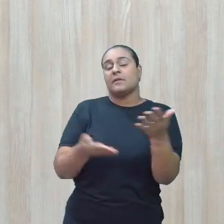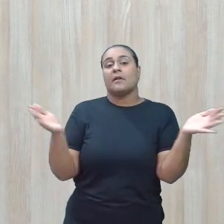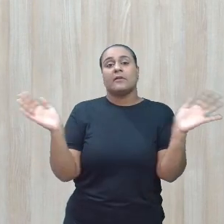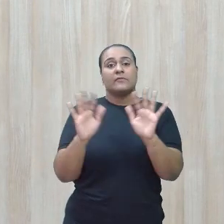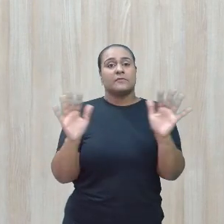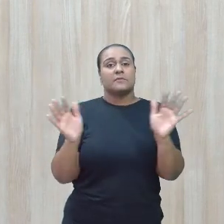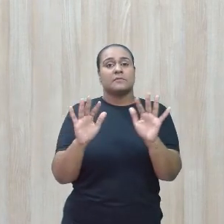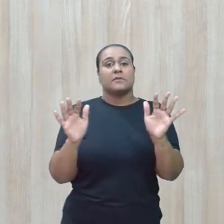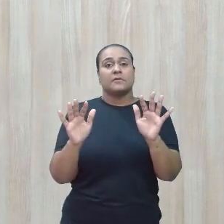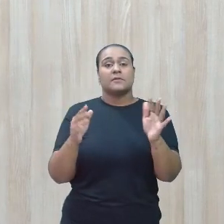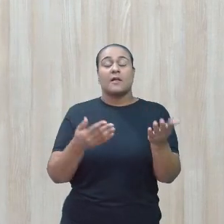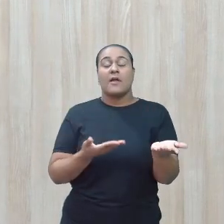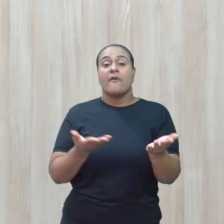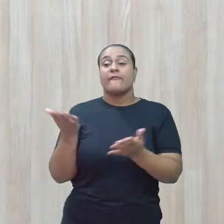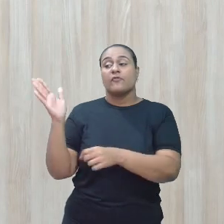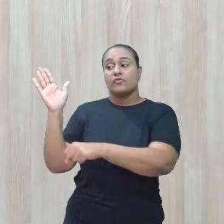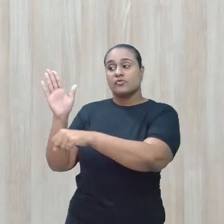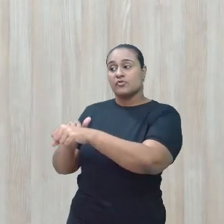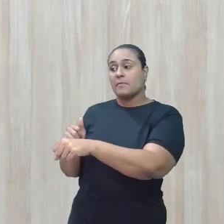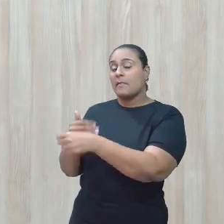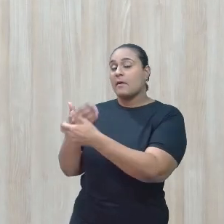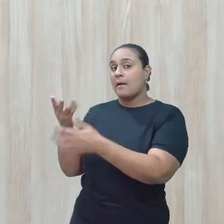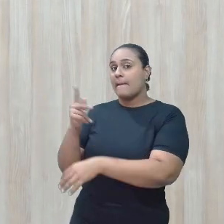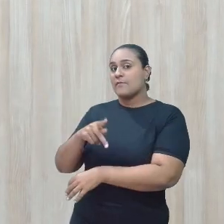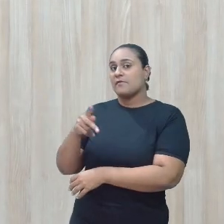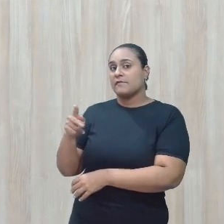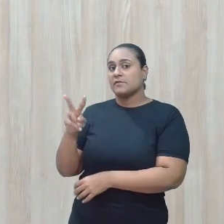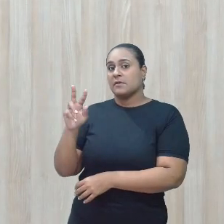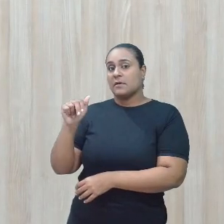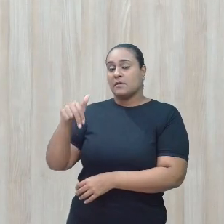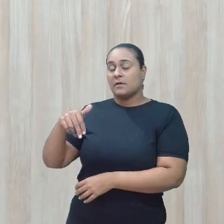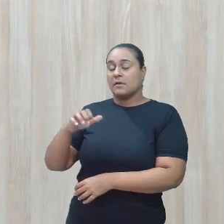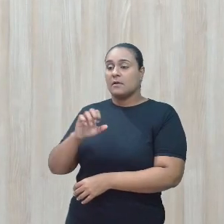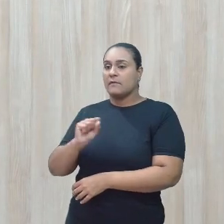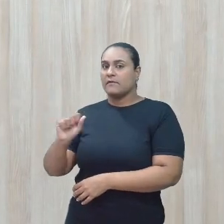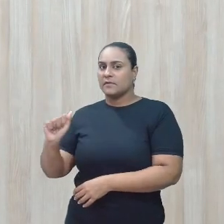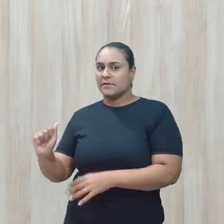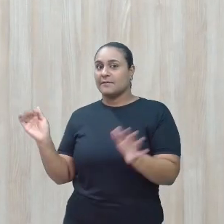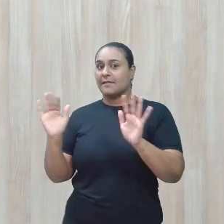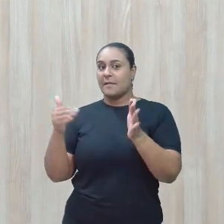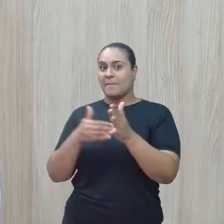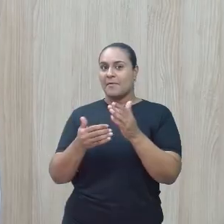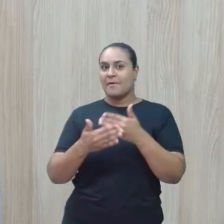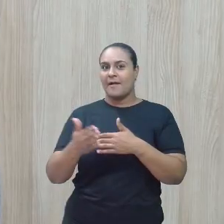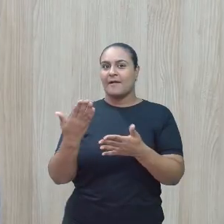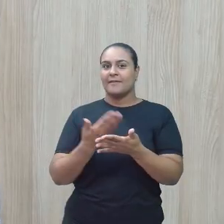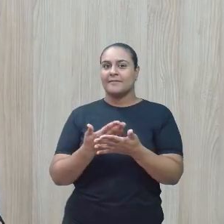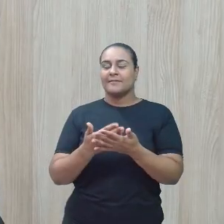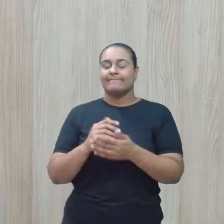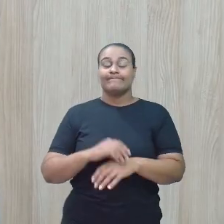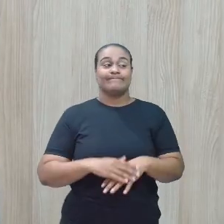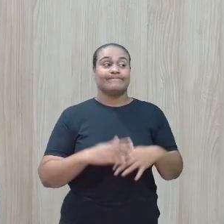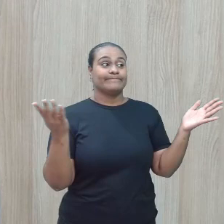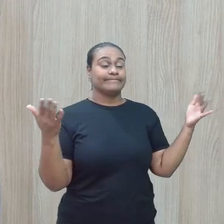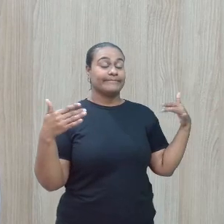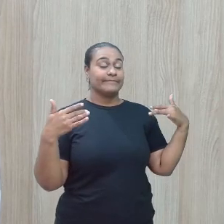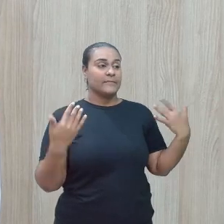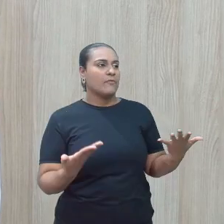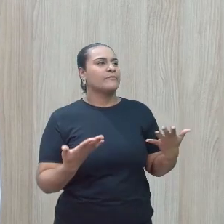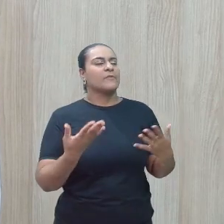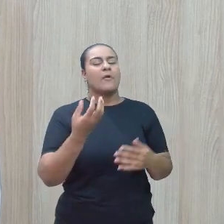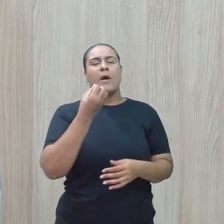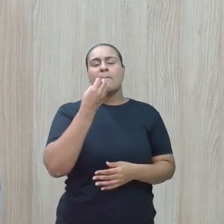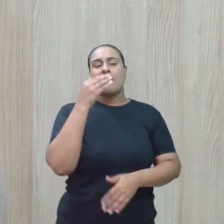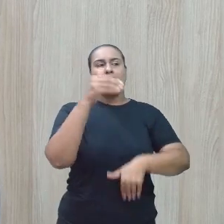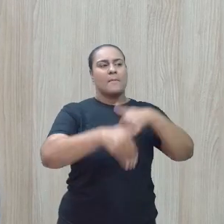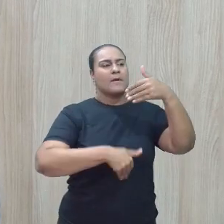vou passar para minha colega Vanessa para dar a despedida dela também. E até a próxima aula, viu, gente? Bom, gente, foi muito bom